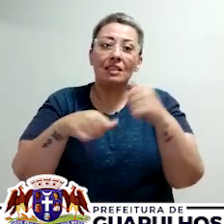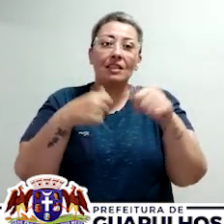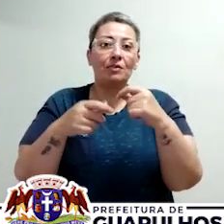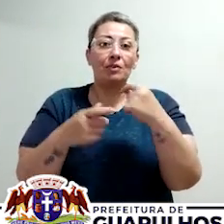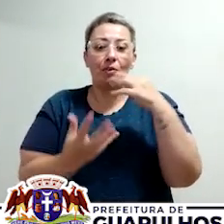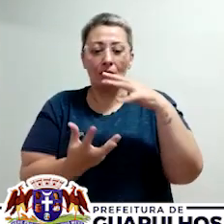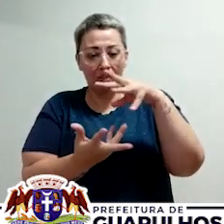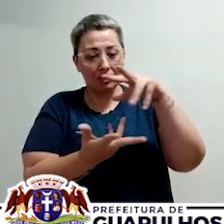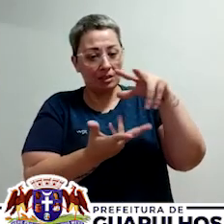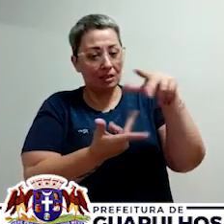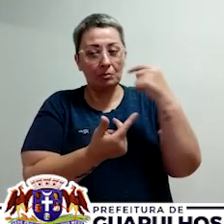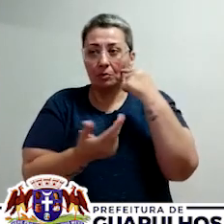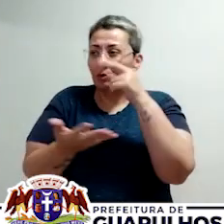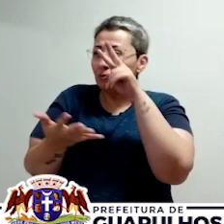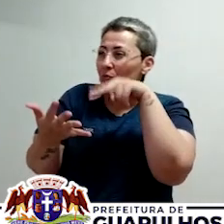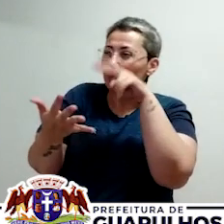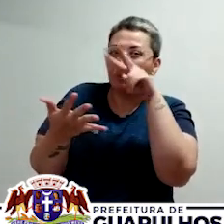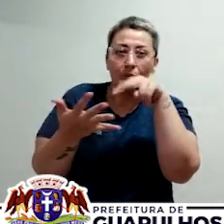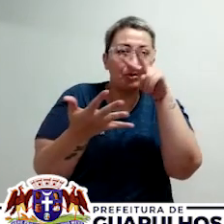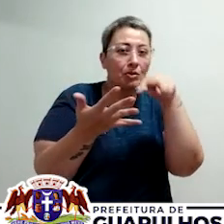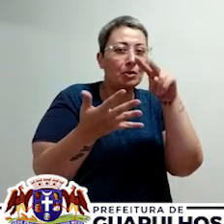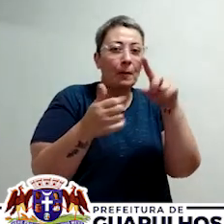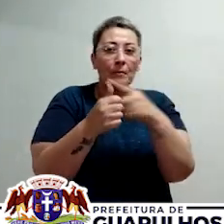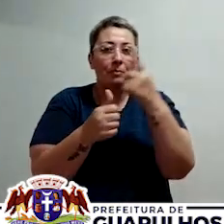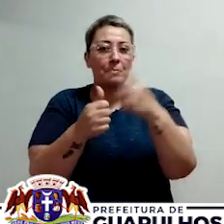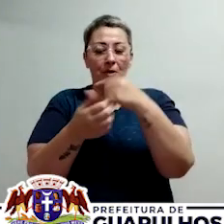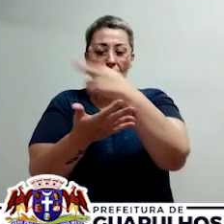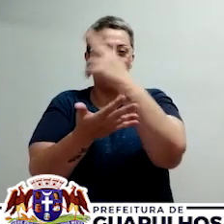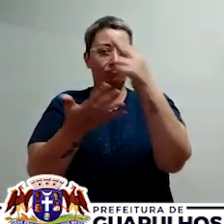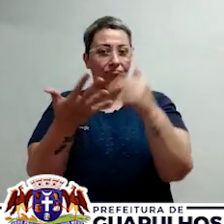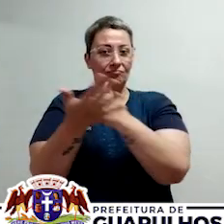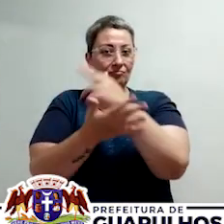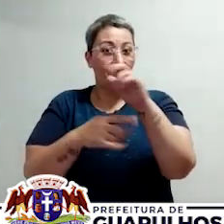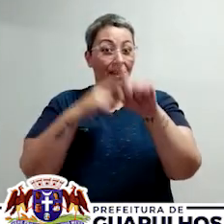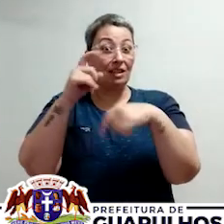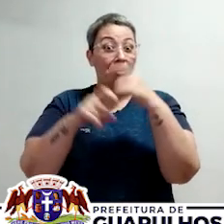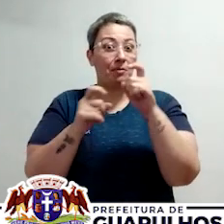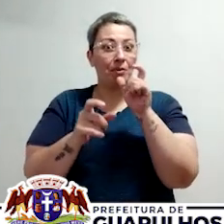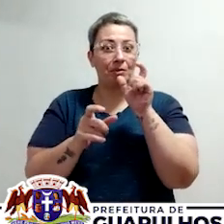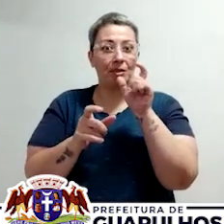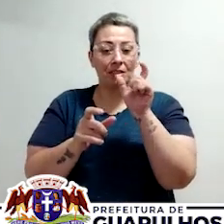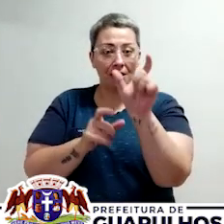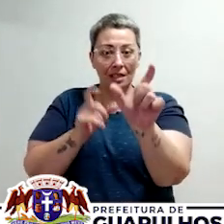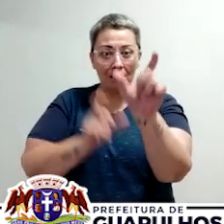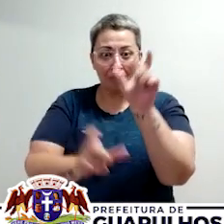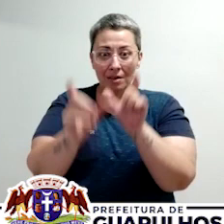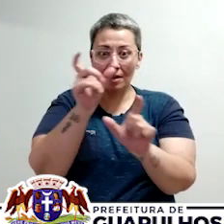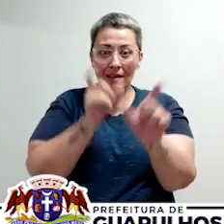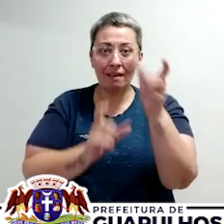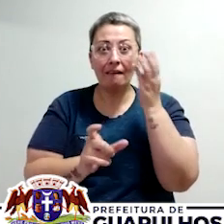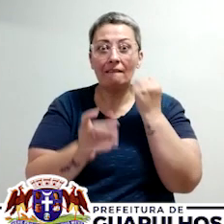mundo de tanto olhar as paredes. Primeiro, olhando os desenhos. Depois,